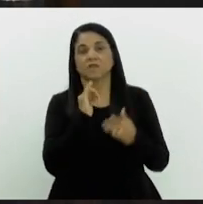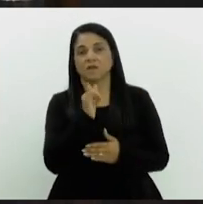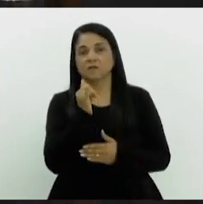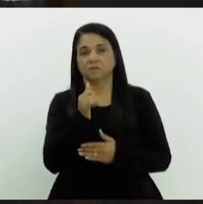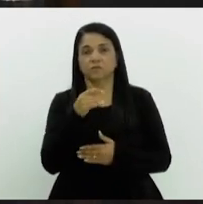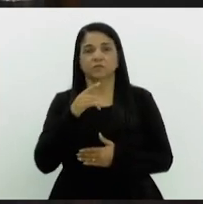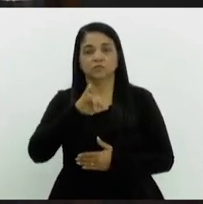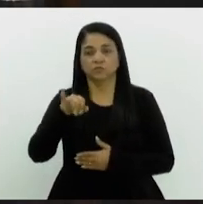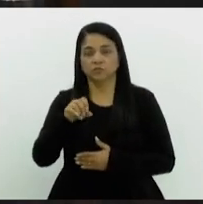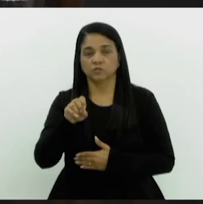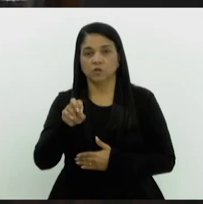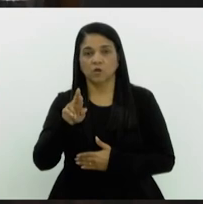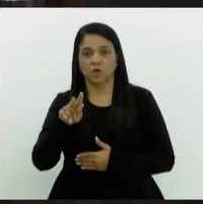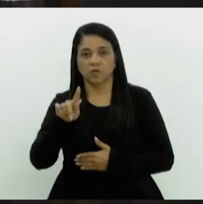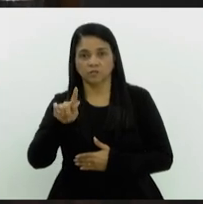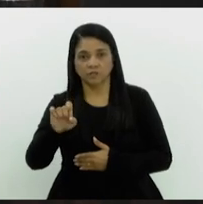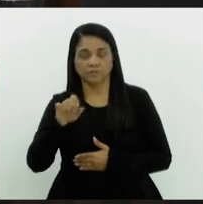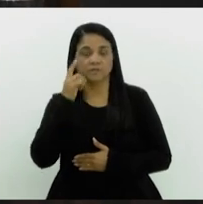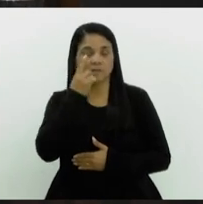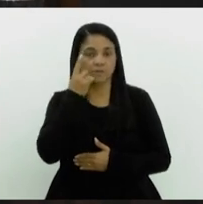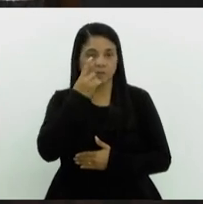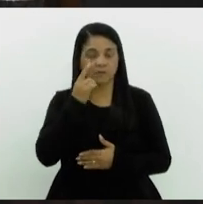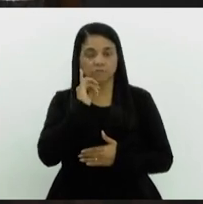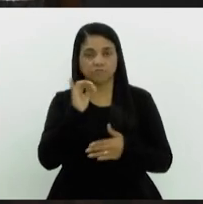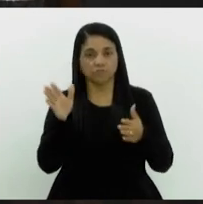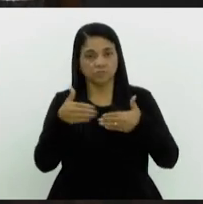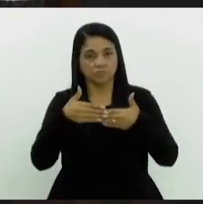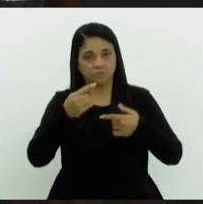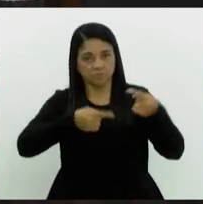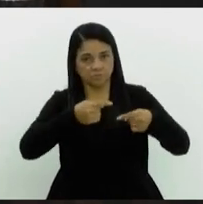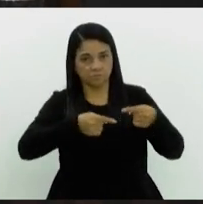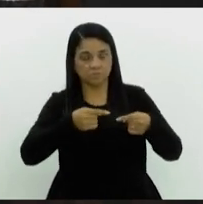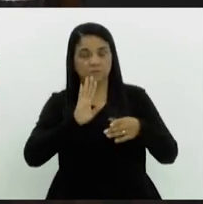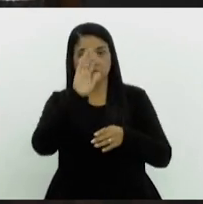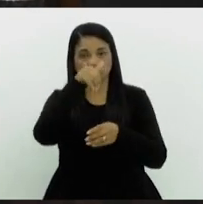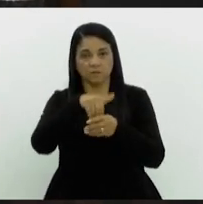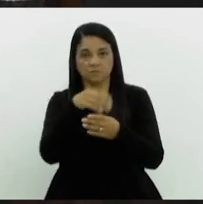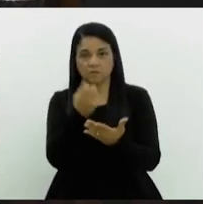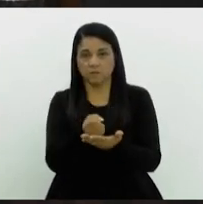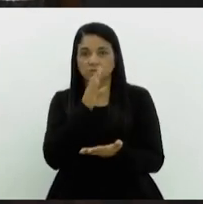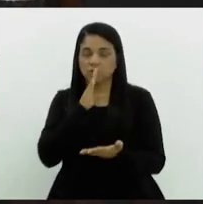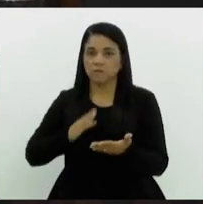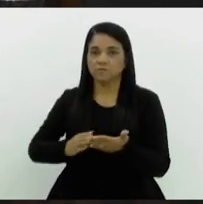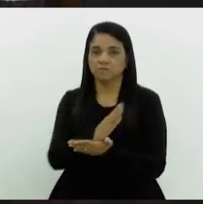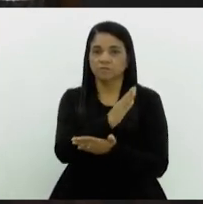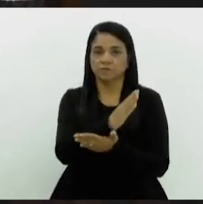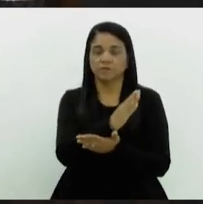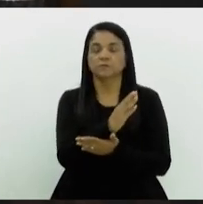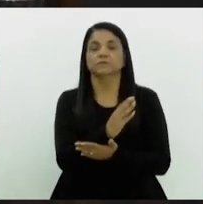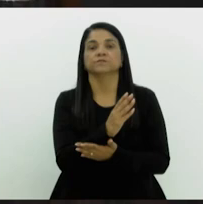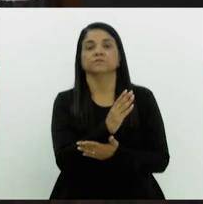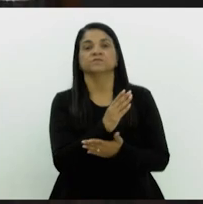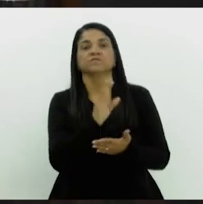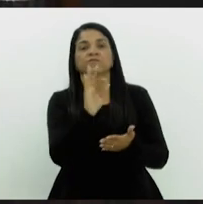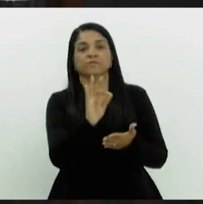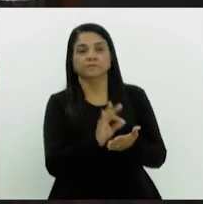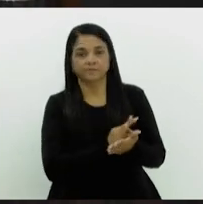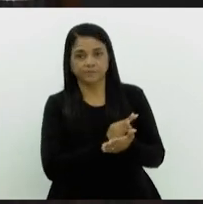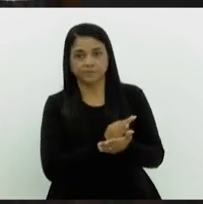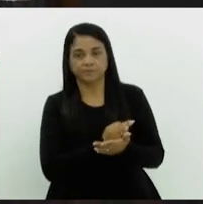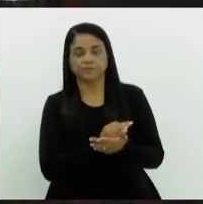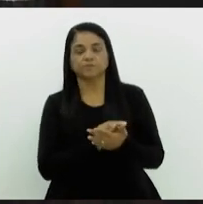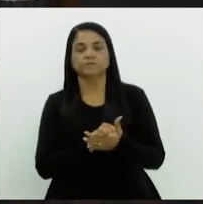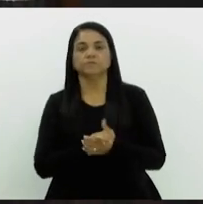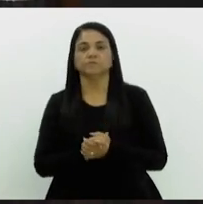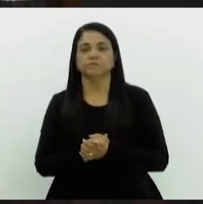deputado Jorge Felipe Neto. Em discussão, não havendo quem queira discutir, encerrada a discussão e votação. Pessoas que aprovam, permaneçam como estão, aprovado.